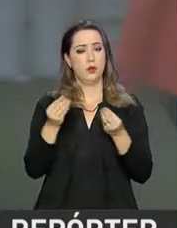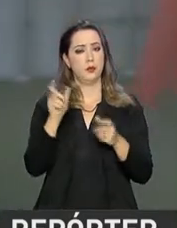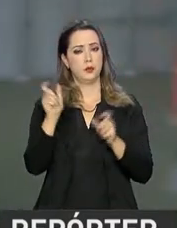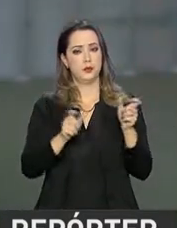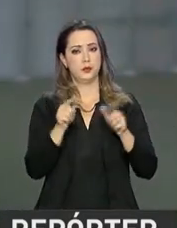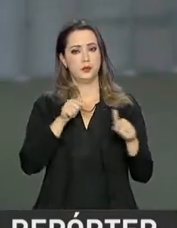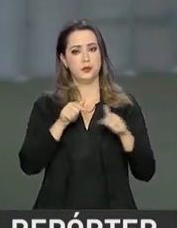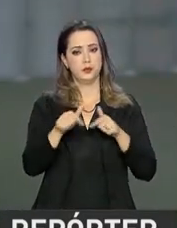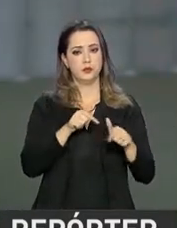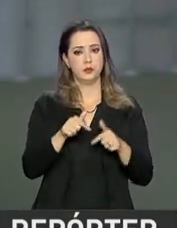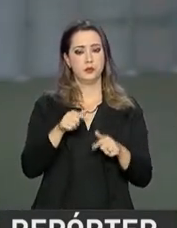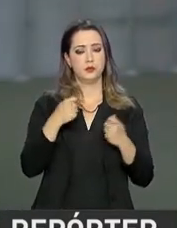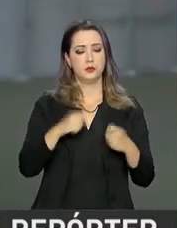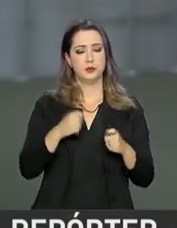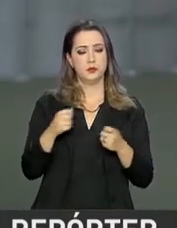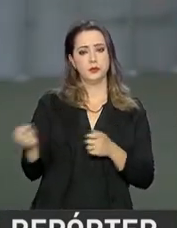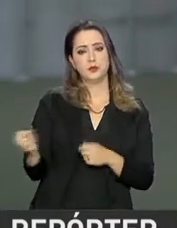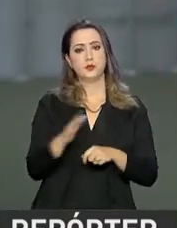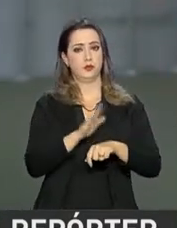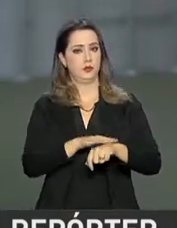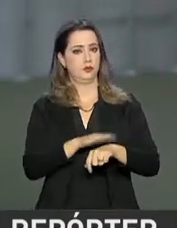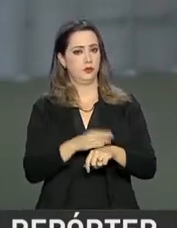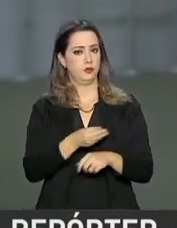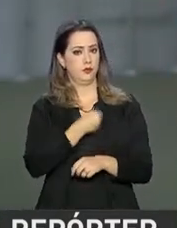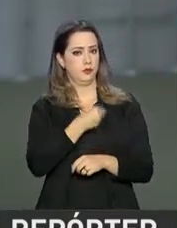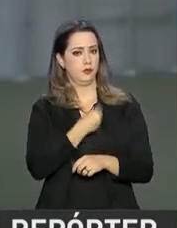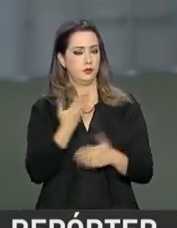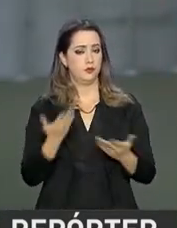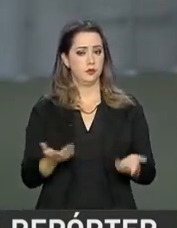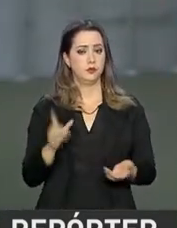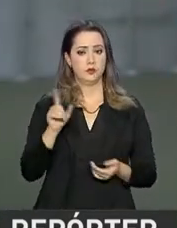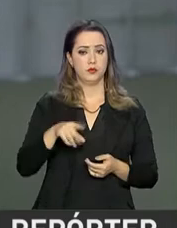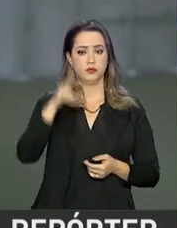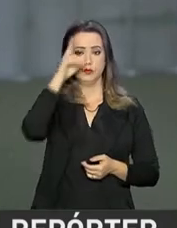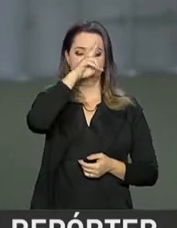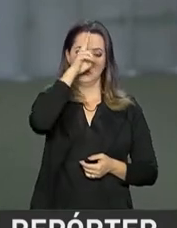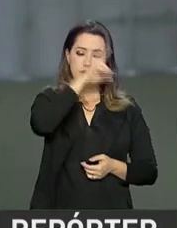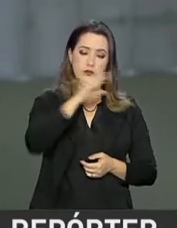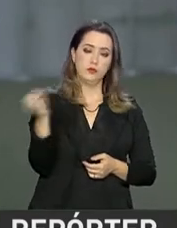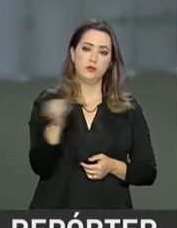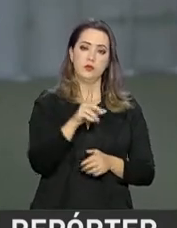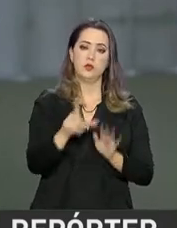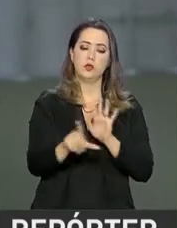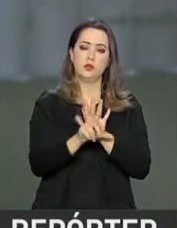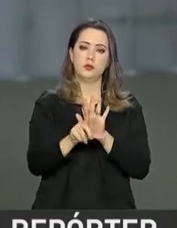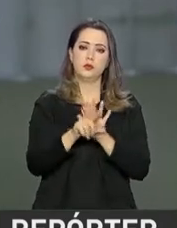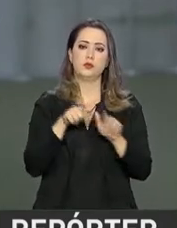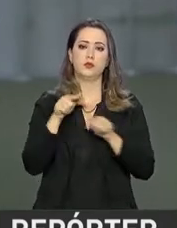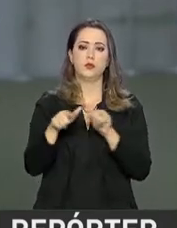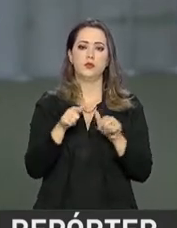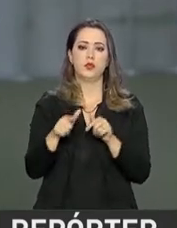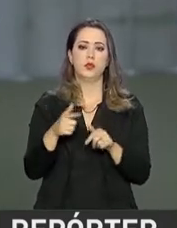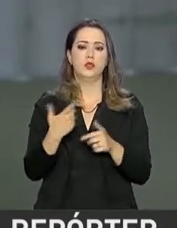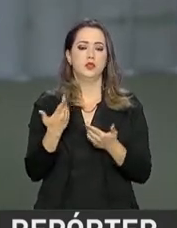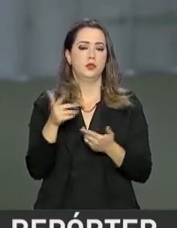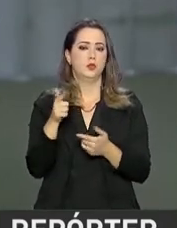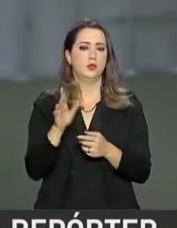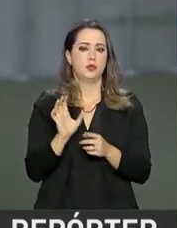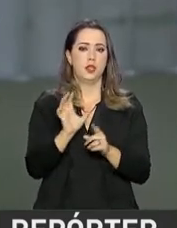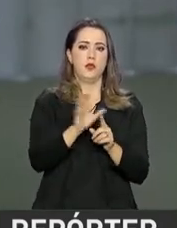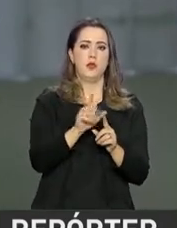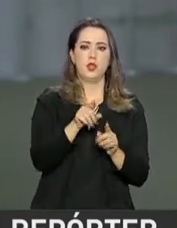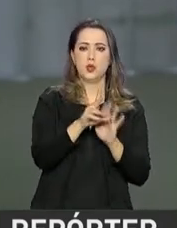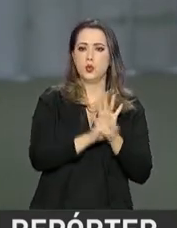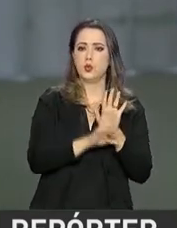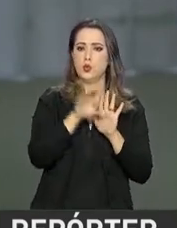se adequar a este novo momento lembrando que a modernização das leis trabalhistas não mexeu com os principais direitos dos